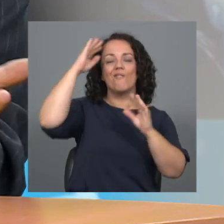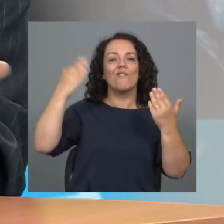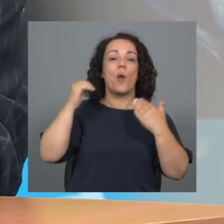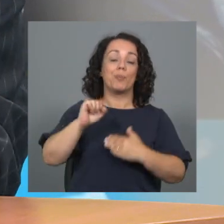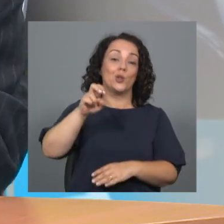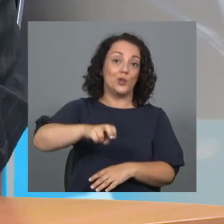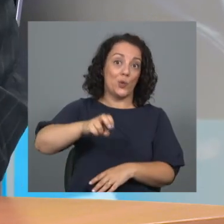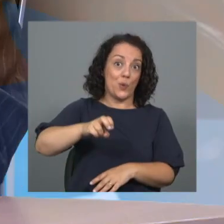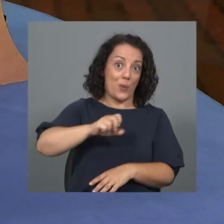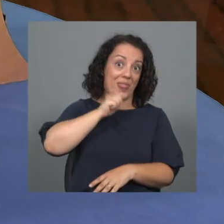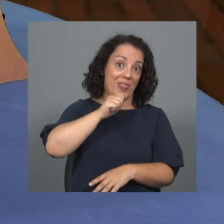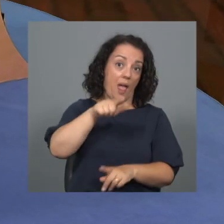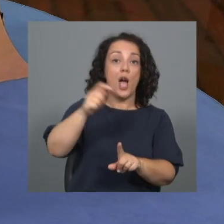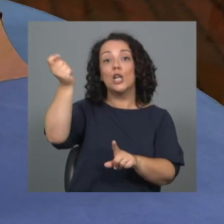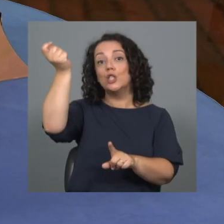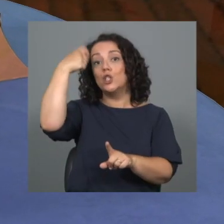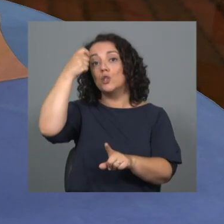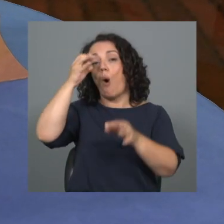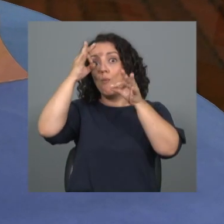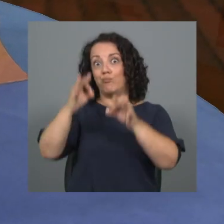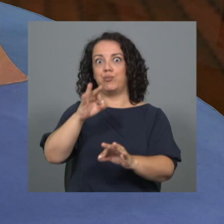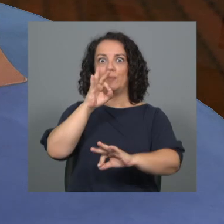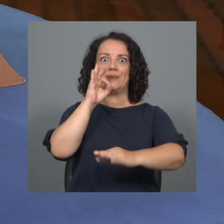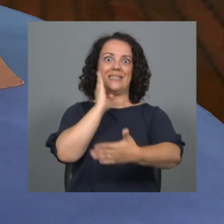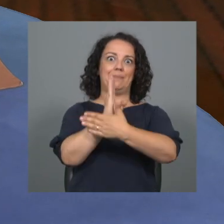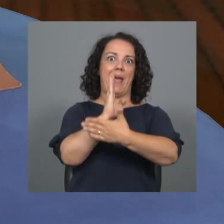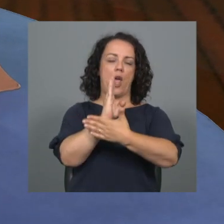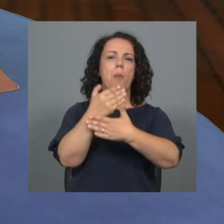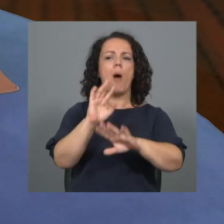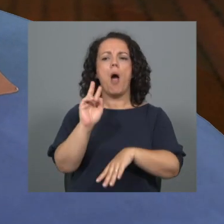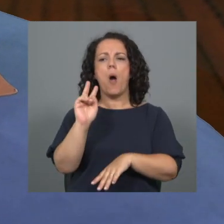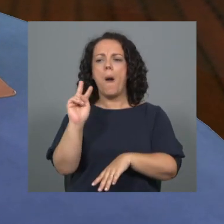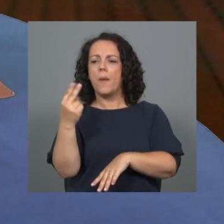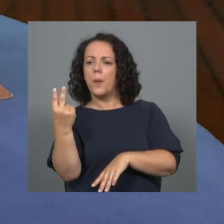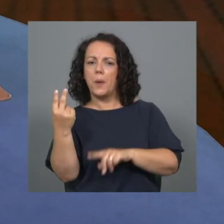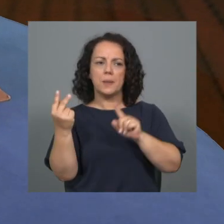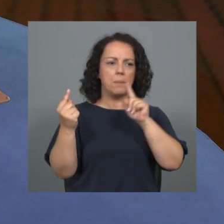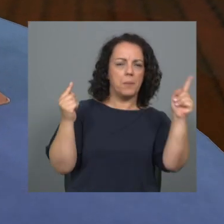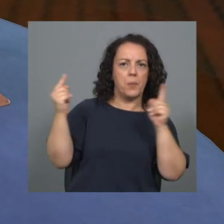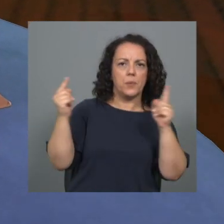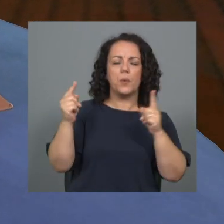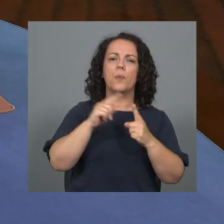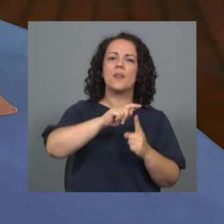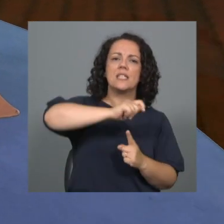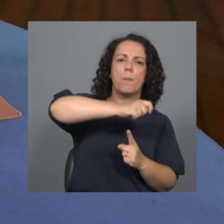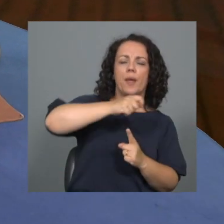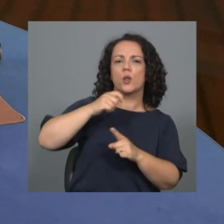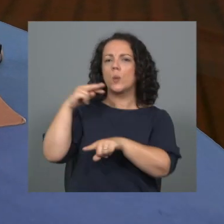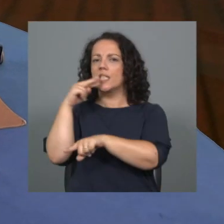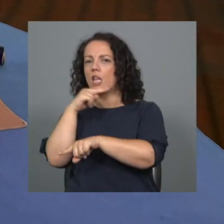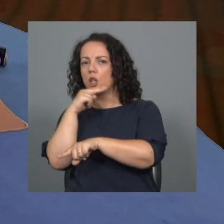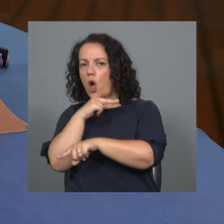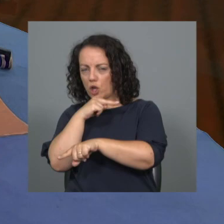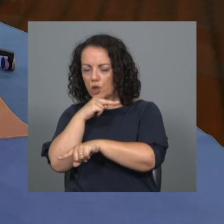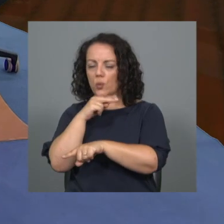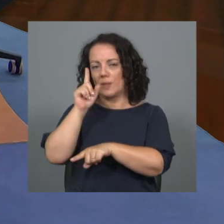junho. São João concretamente está no centro, mas as outras duas um bocadinho mais nos extremos, São Pedro e Santo António, também têm